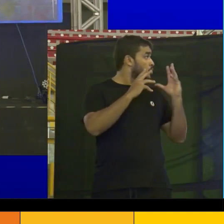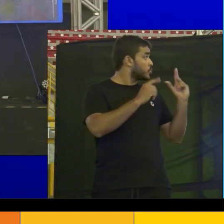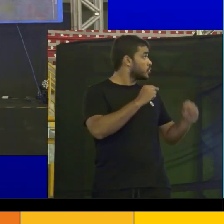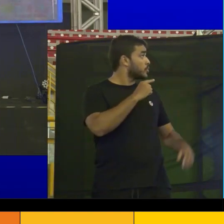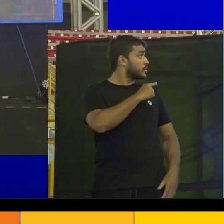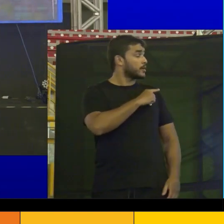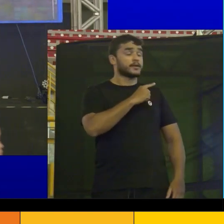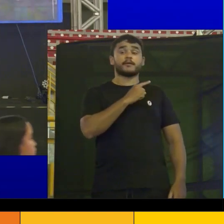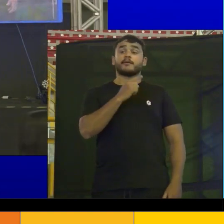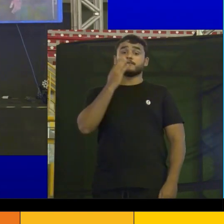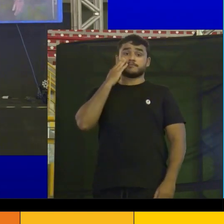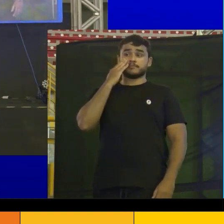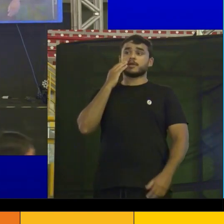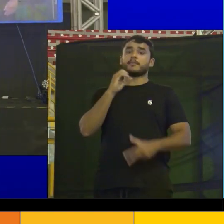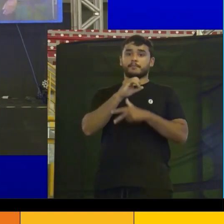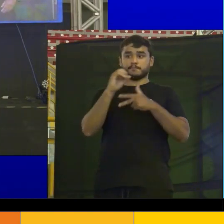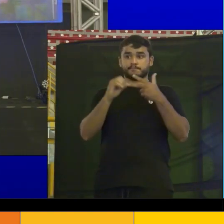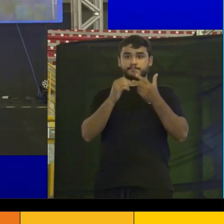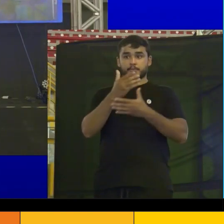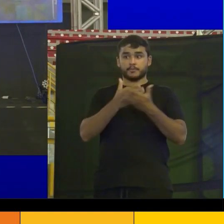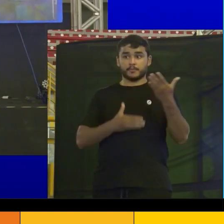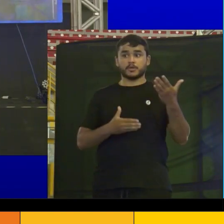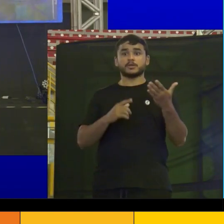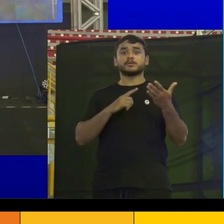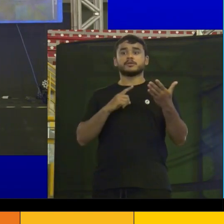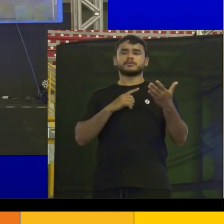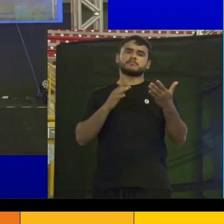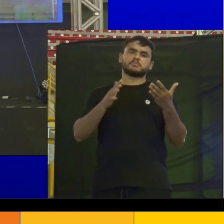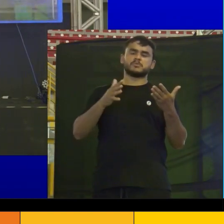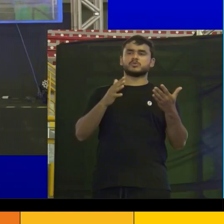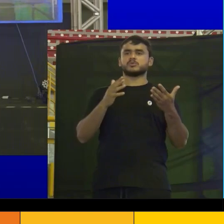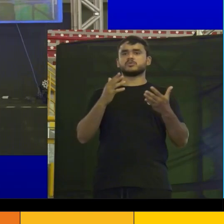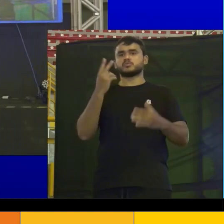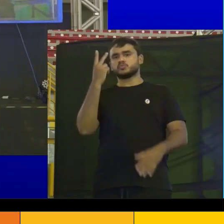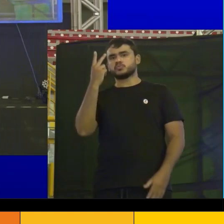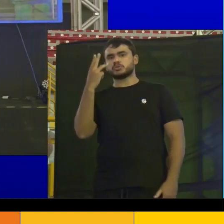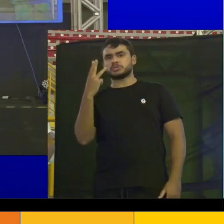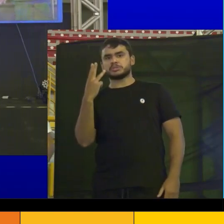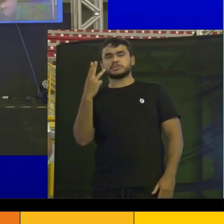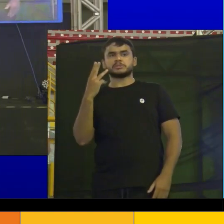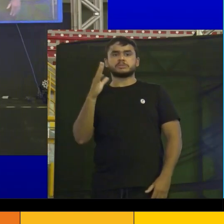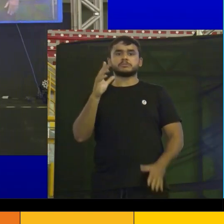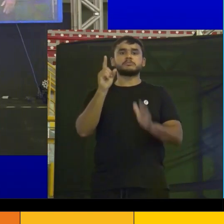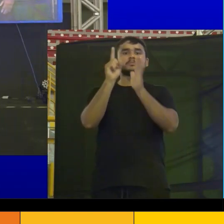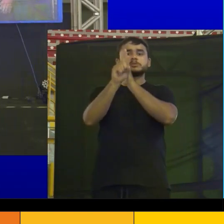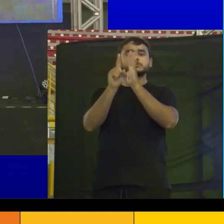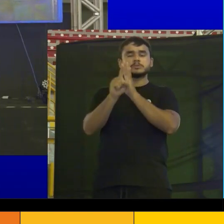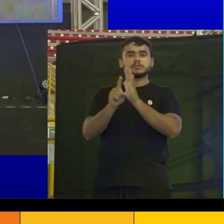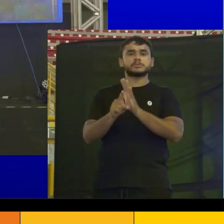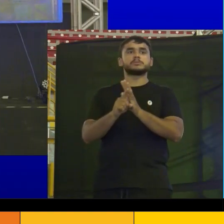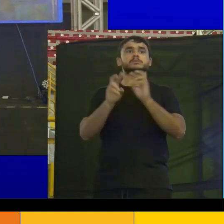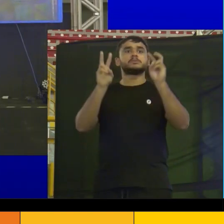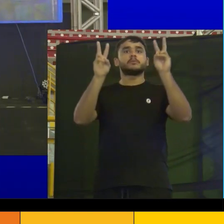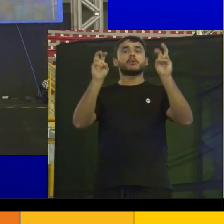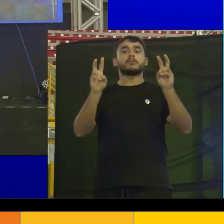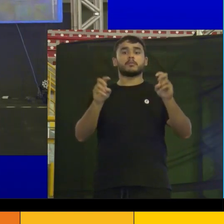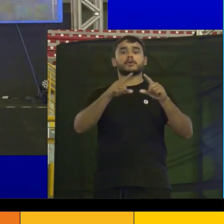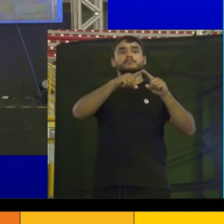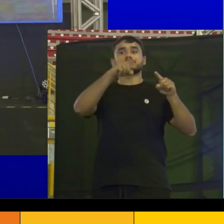Todo ano de prova de Enem é 2 a 3 questões, no mínimo, de